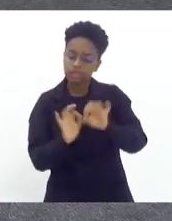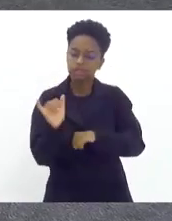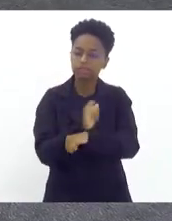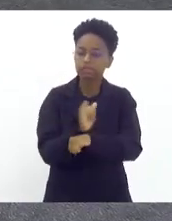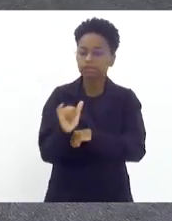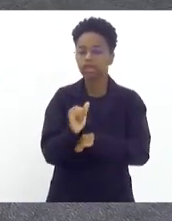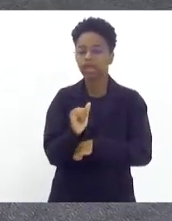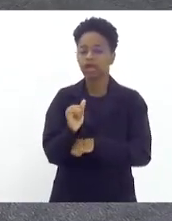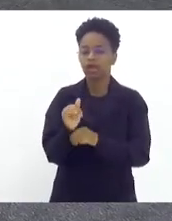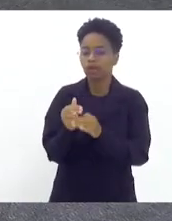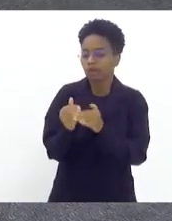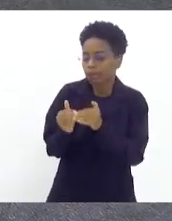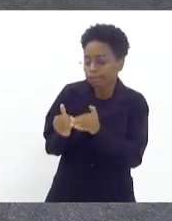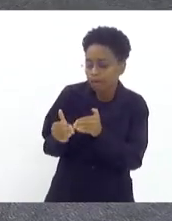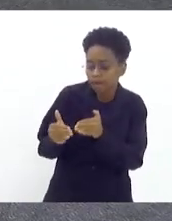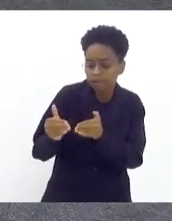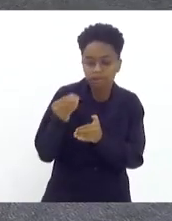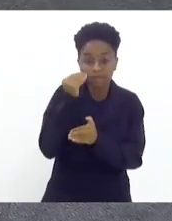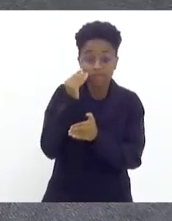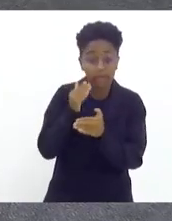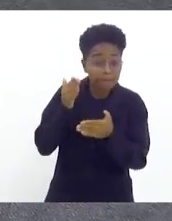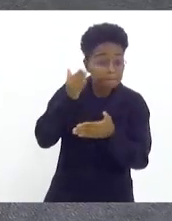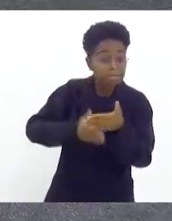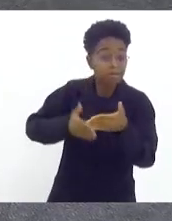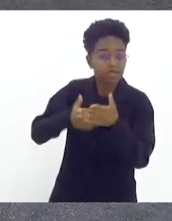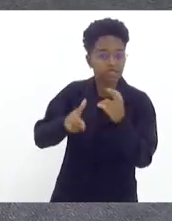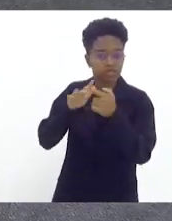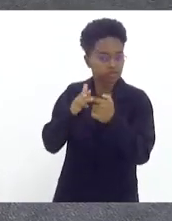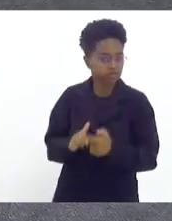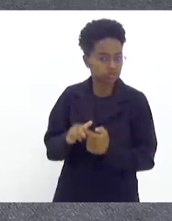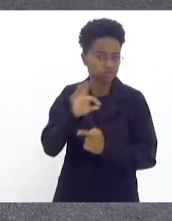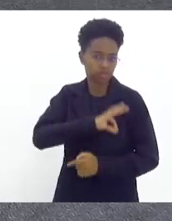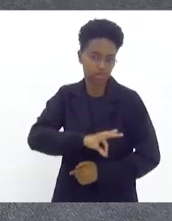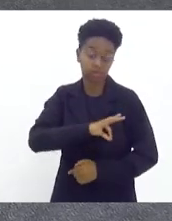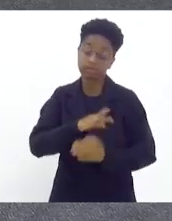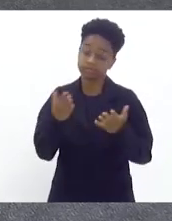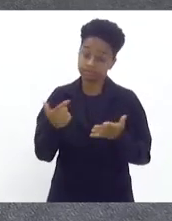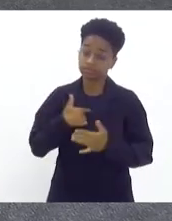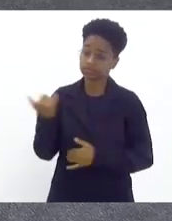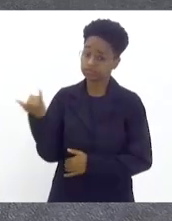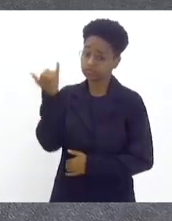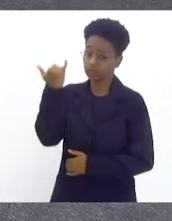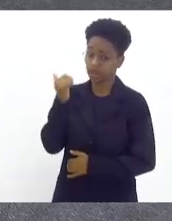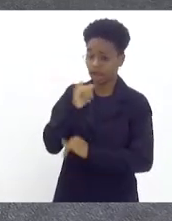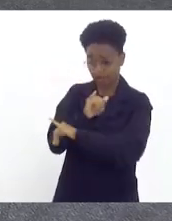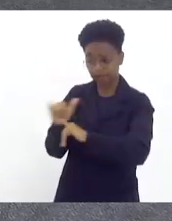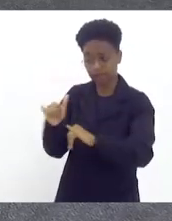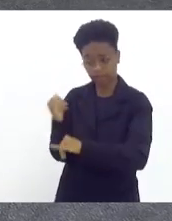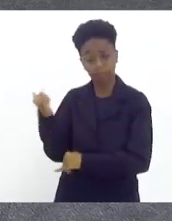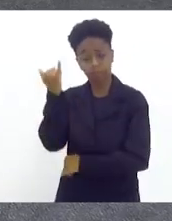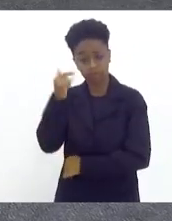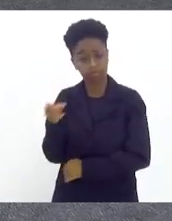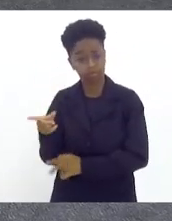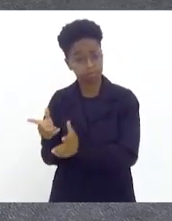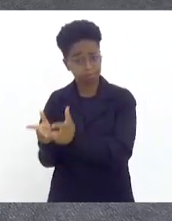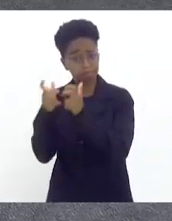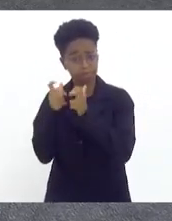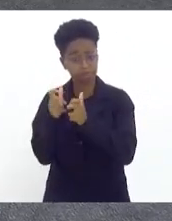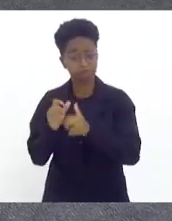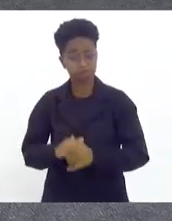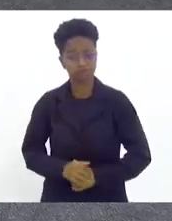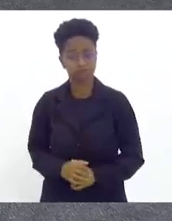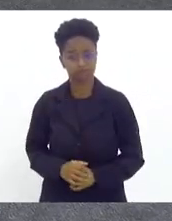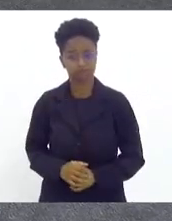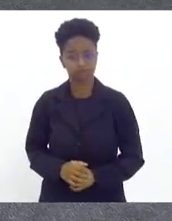impedir o reajuste salarial né então quero salientar que tá muito importante a sua observação nesse sentido